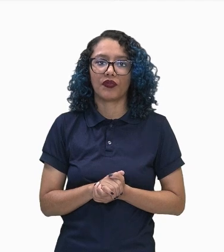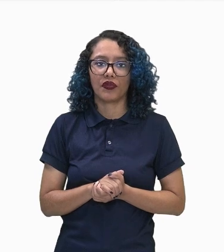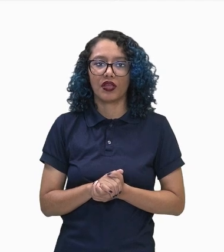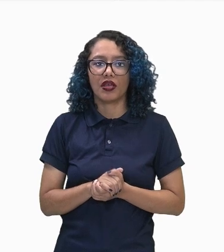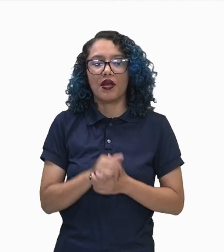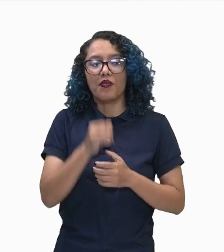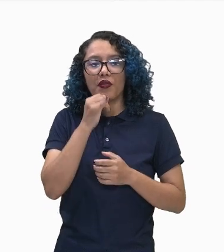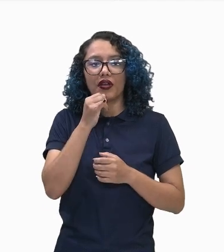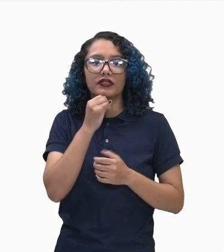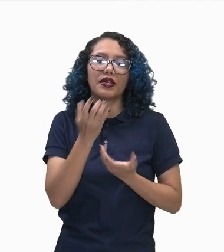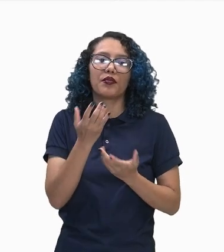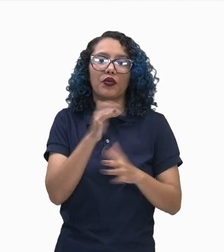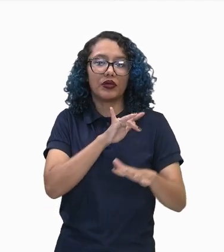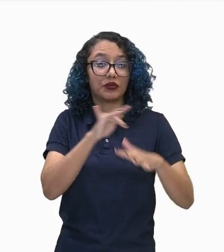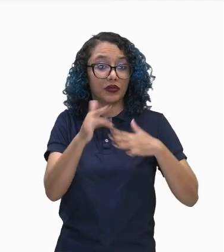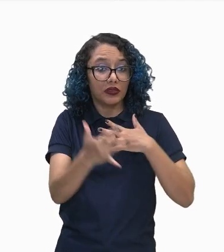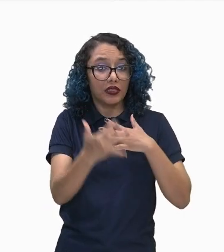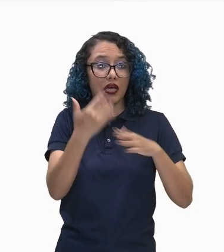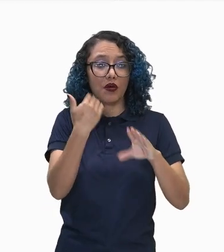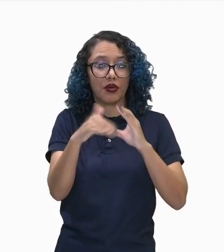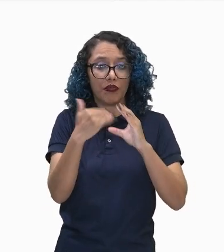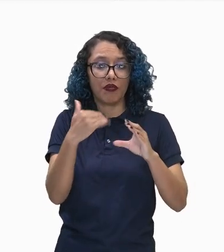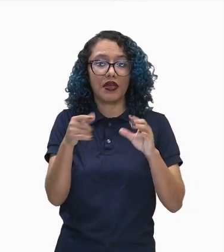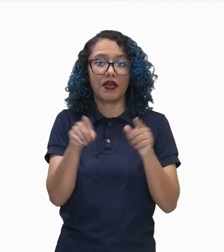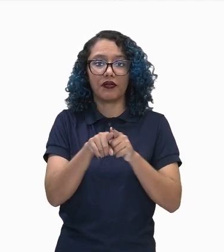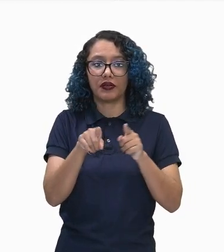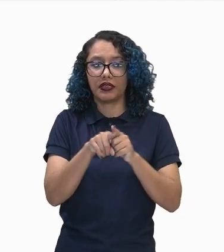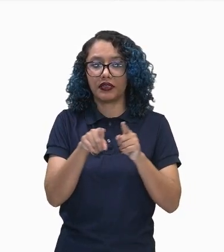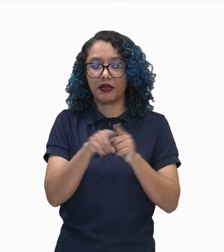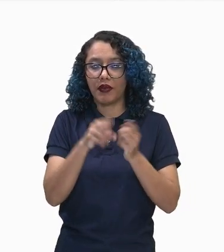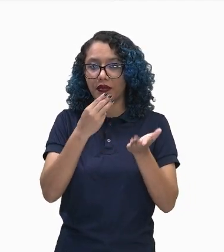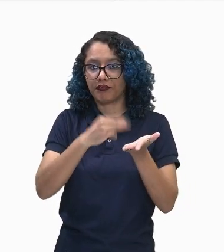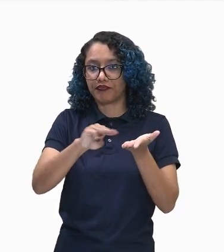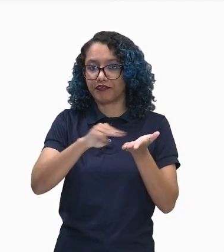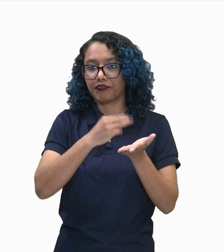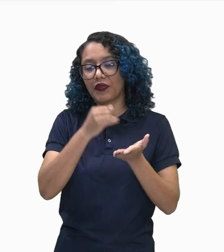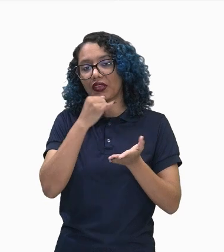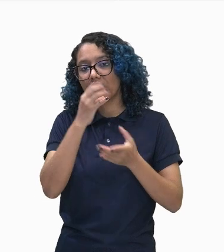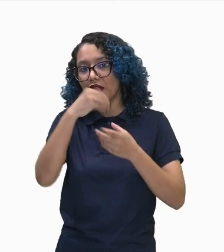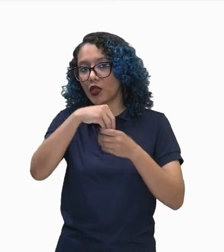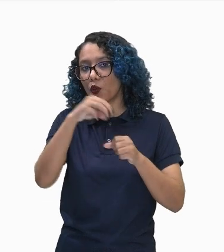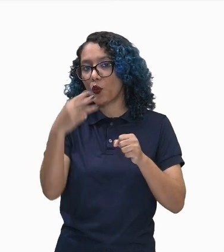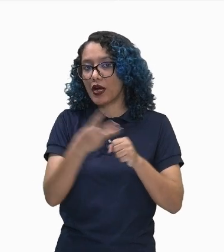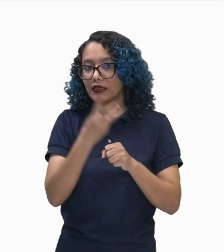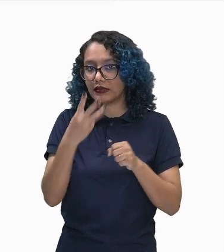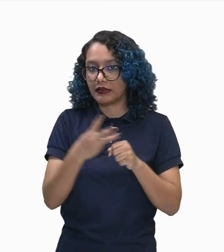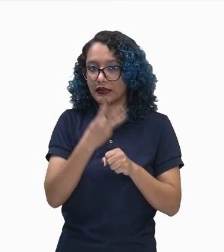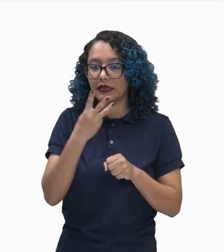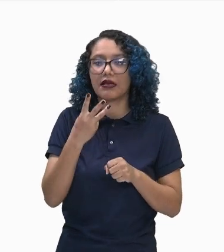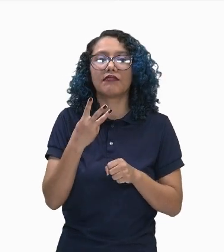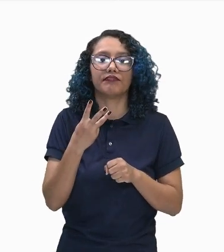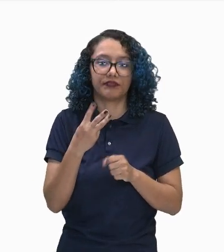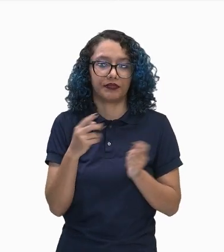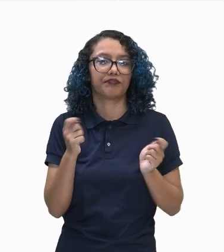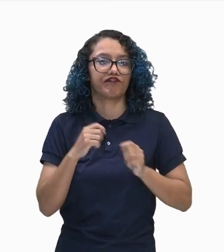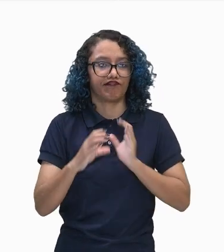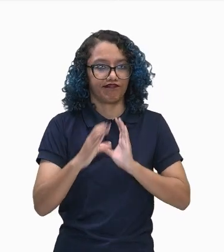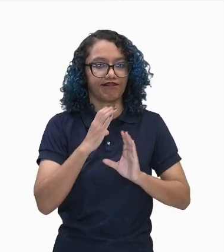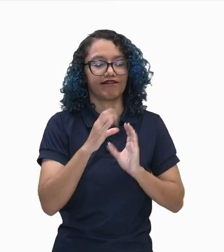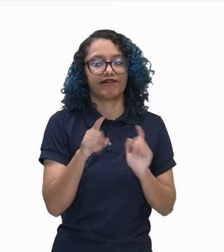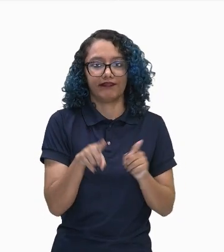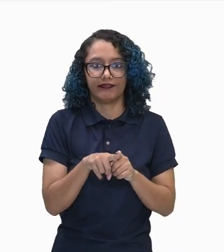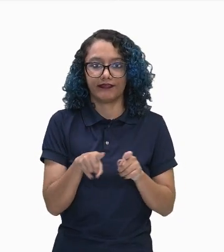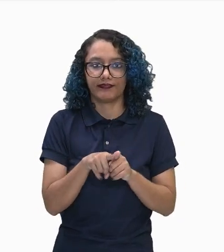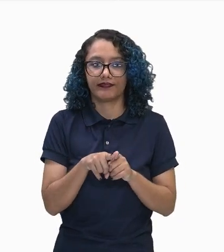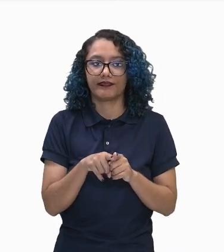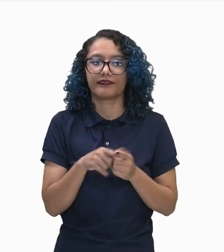sociais, e-mail e também mensagens de texto, como no WhatsApp também, né? Para se comunicar. É uma